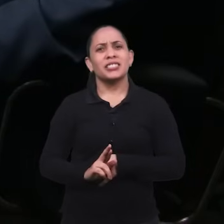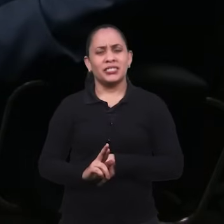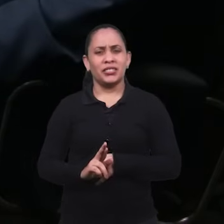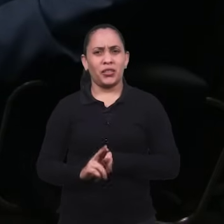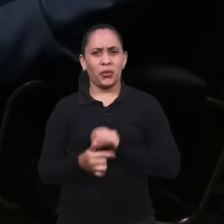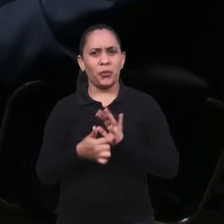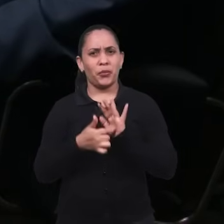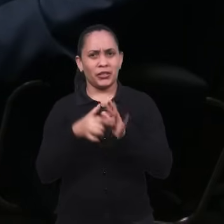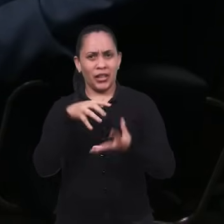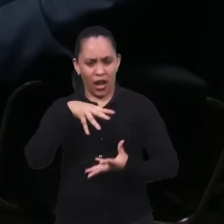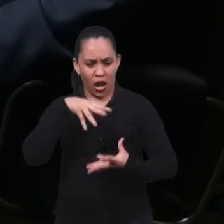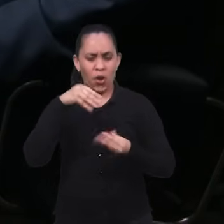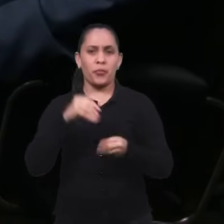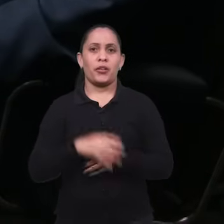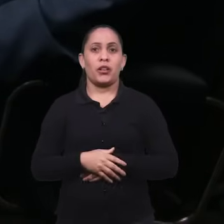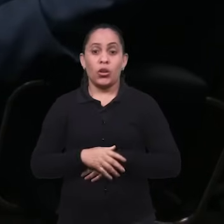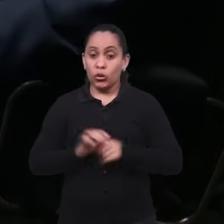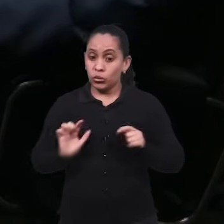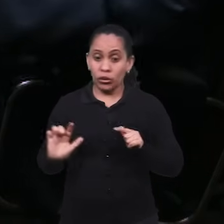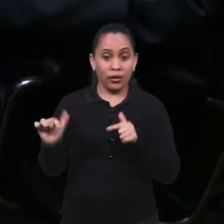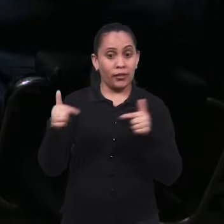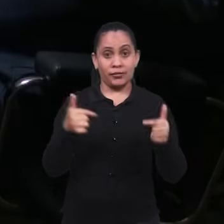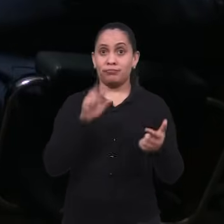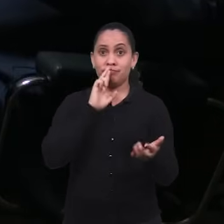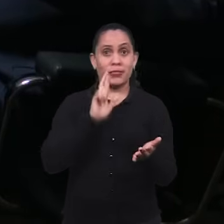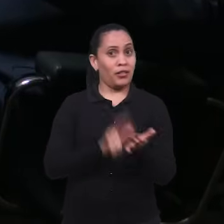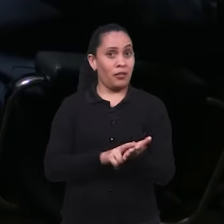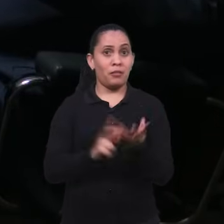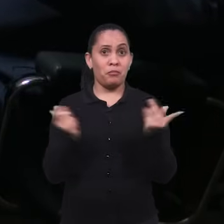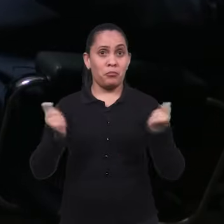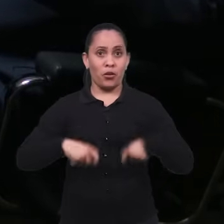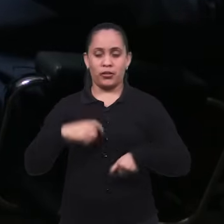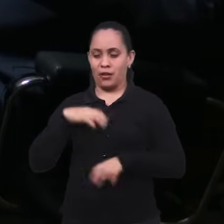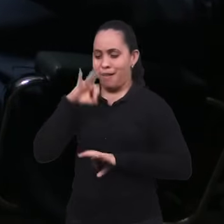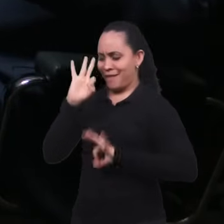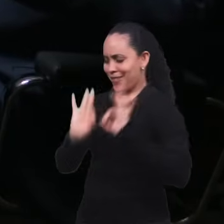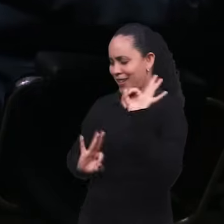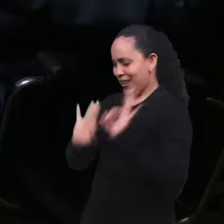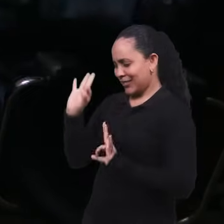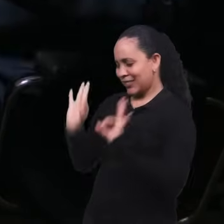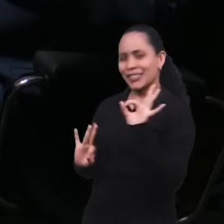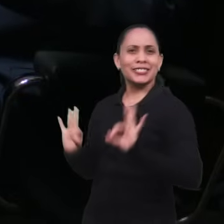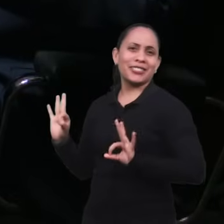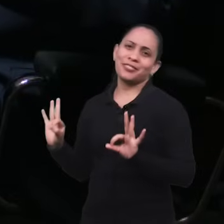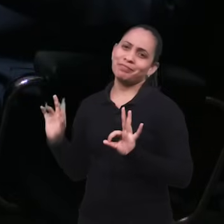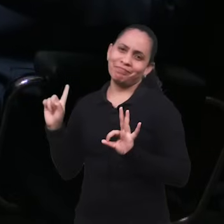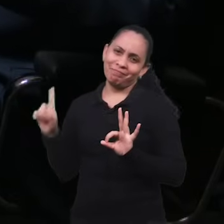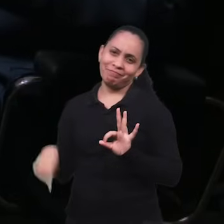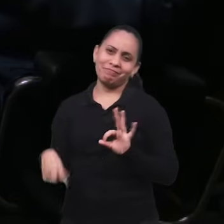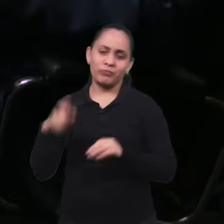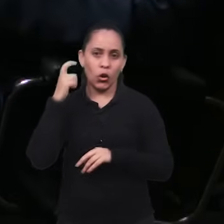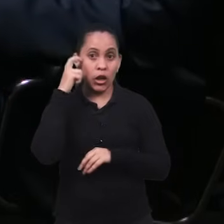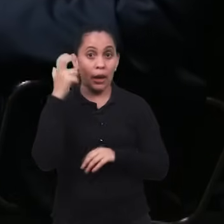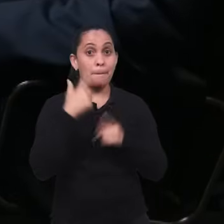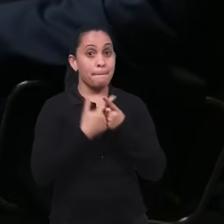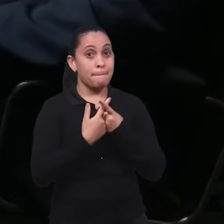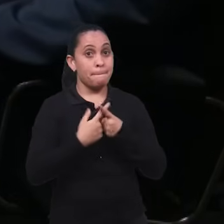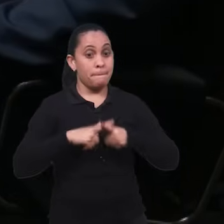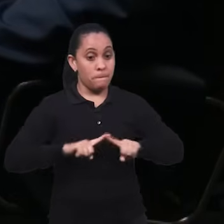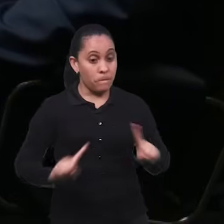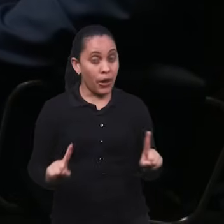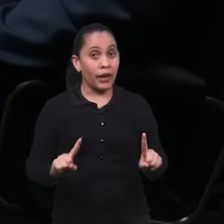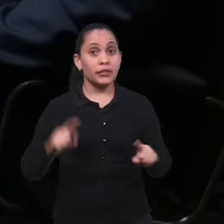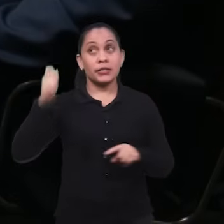não resolve a questão da alma. Pode resolver todos os problemas do homem. Né? Isso. A organização enquanto o intelecto.